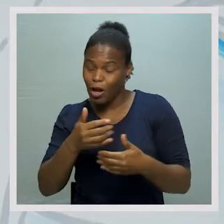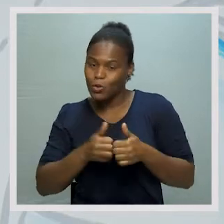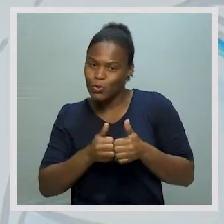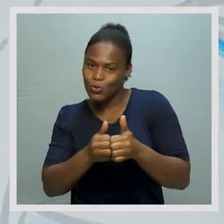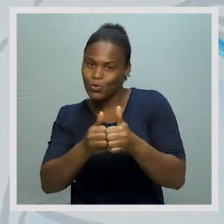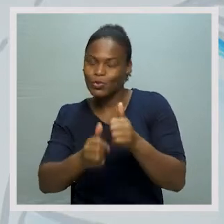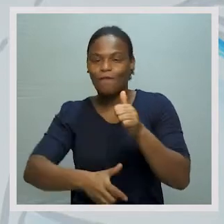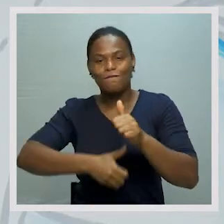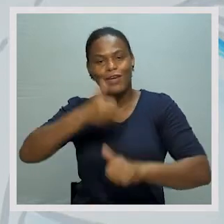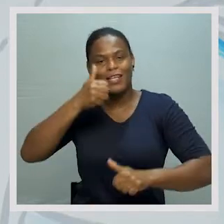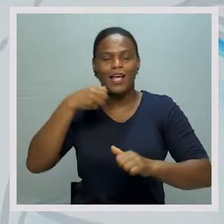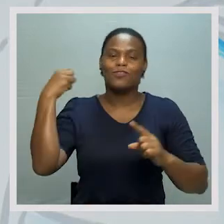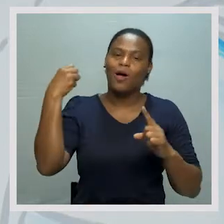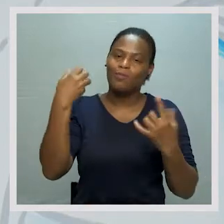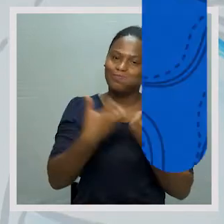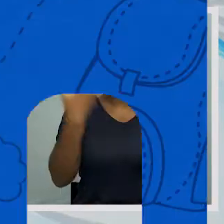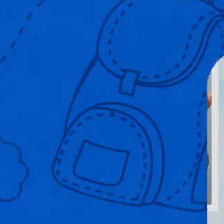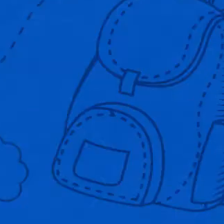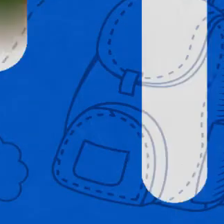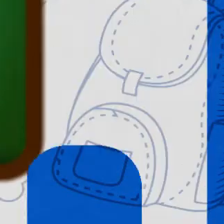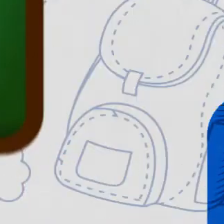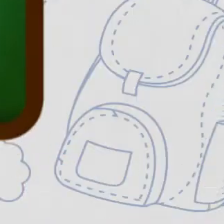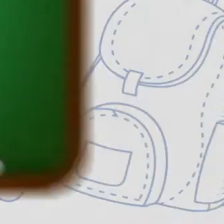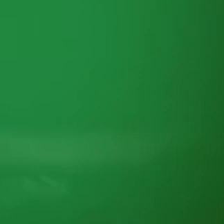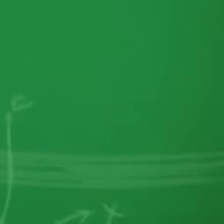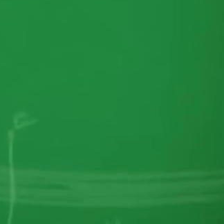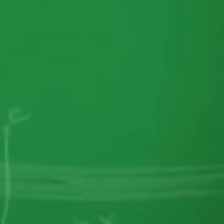juntos venceremos essa batalha.